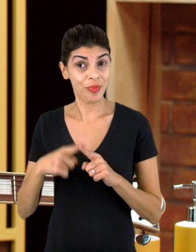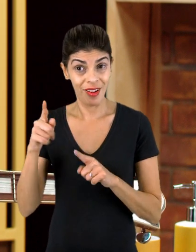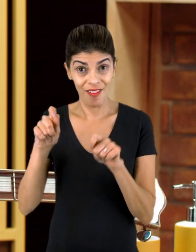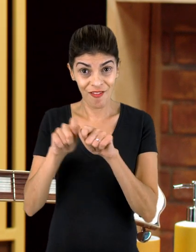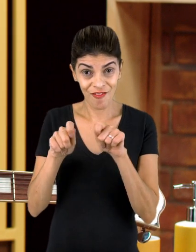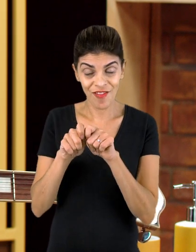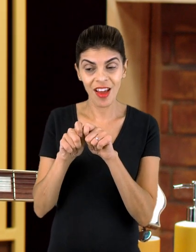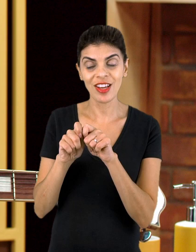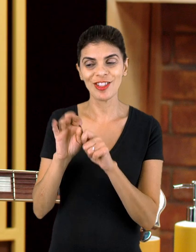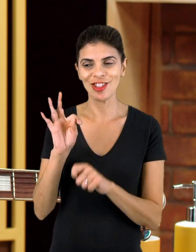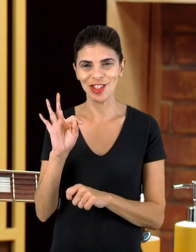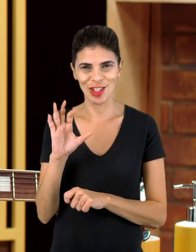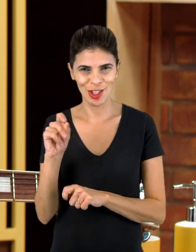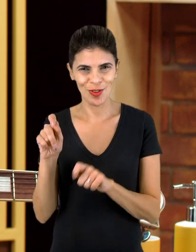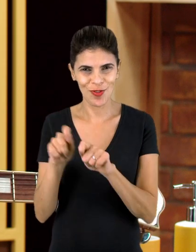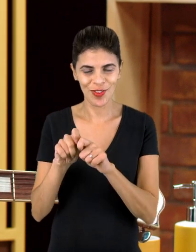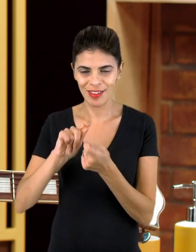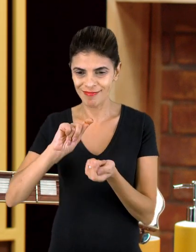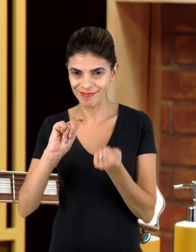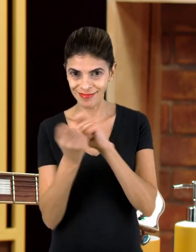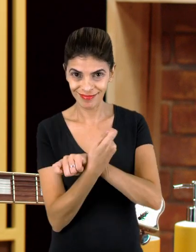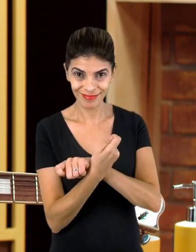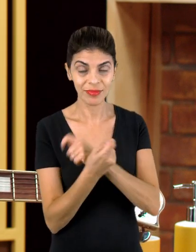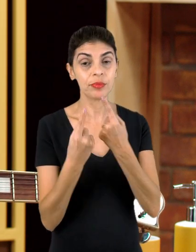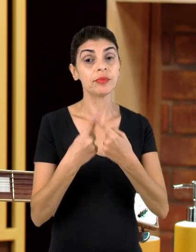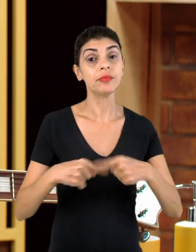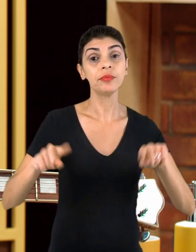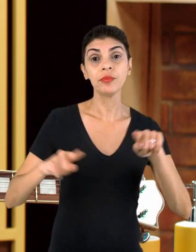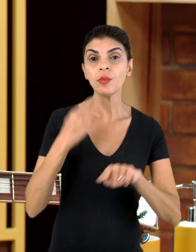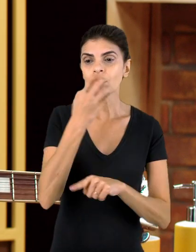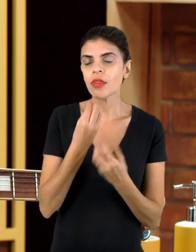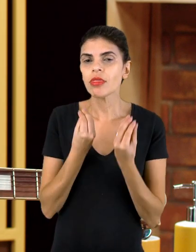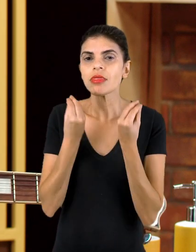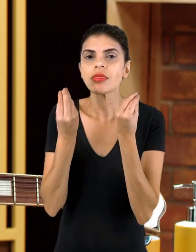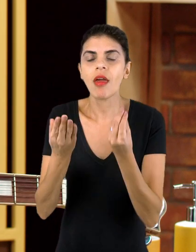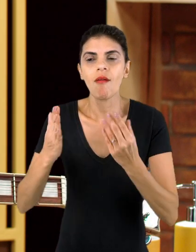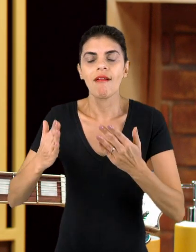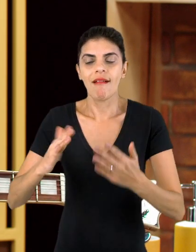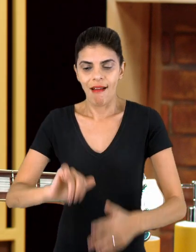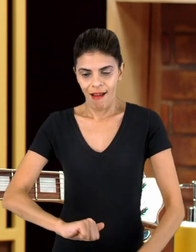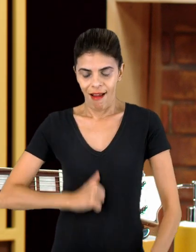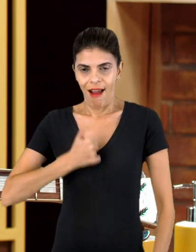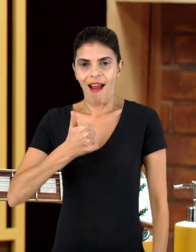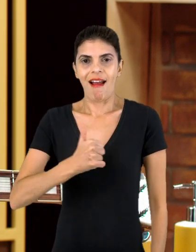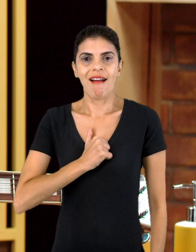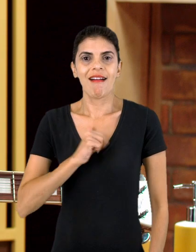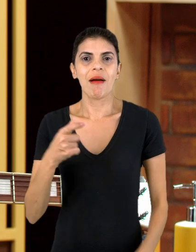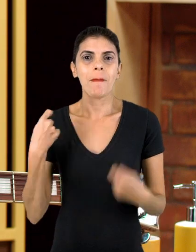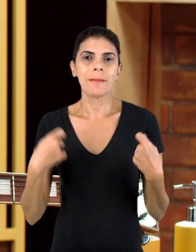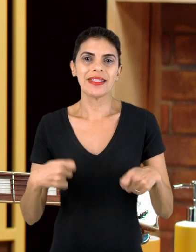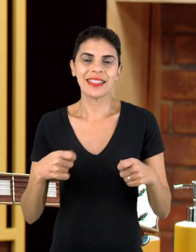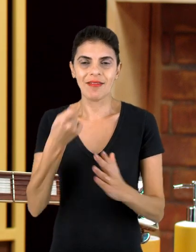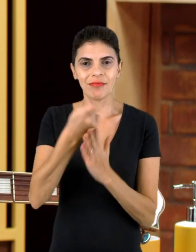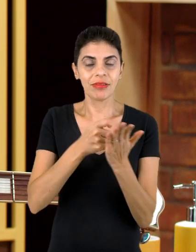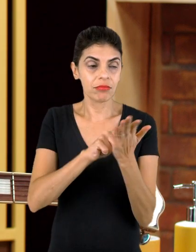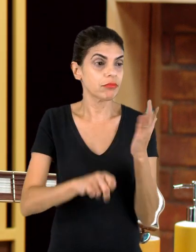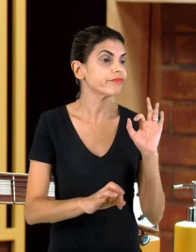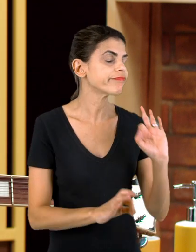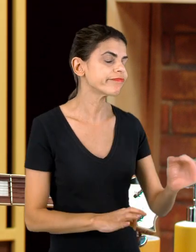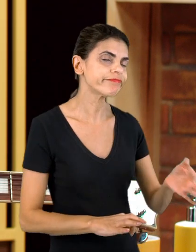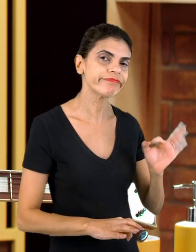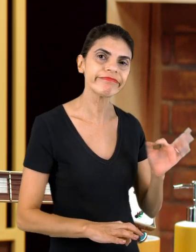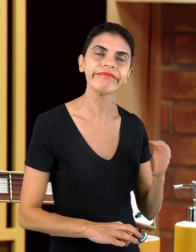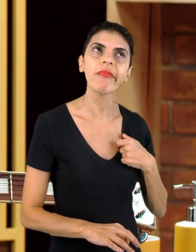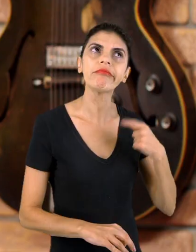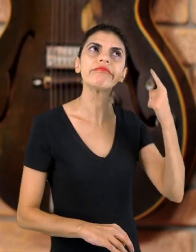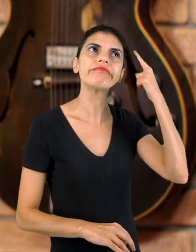Isso é muito legal, porque o que ele fez aí contigo, quando ele pegou isso aí e transformou em música, ele te deu a autoestima suficiente que você precisava para